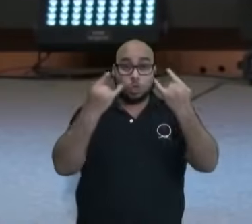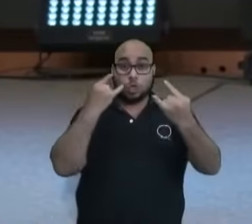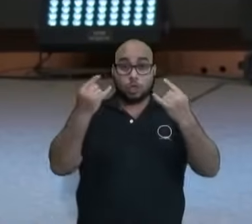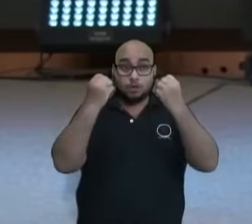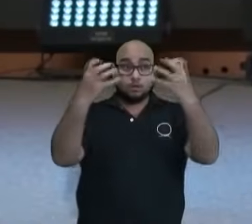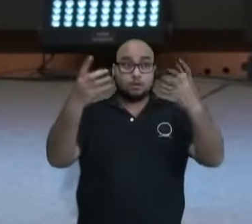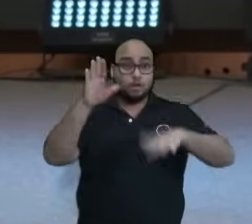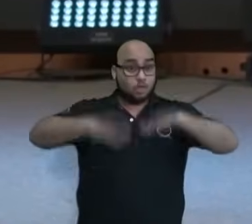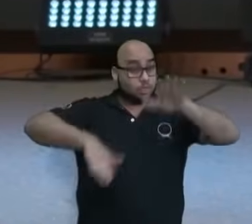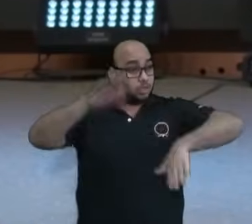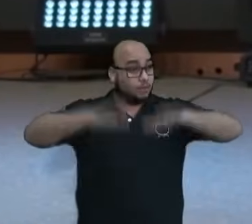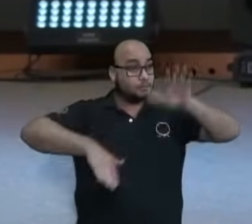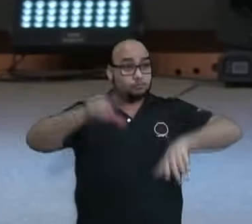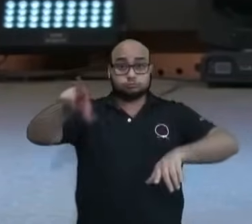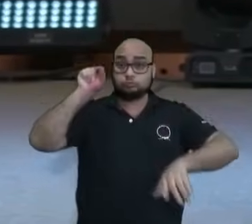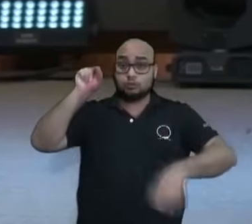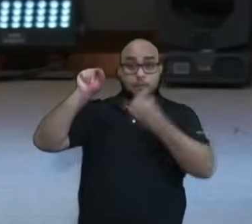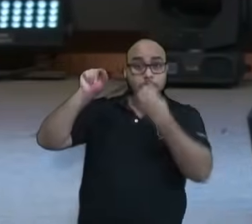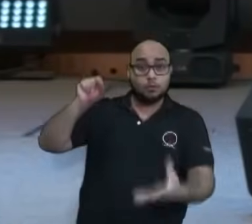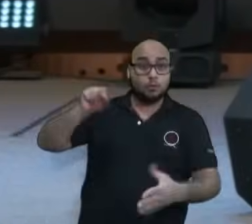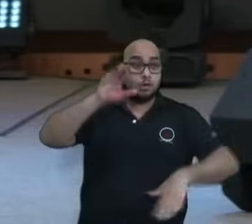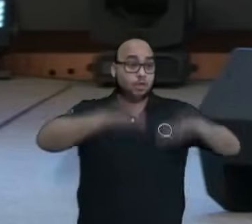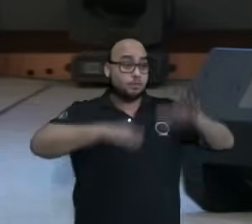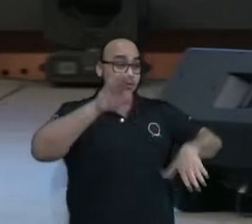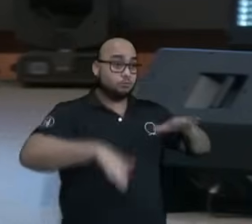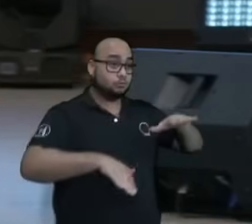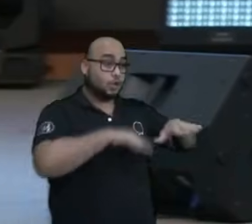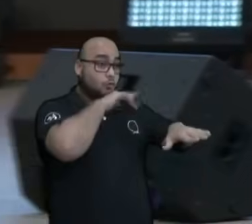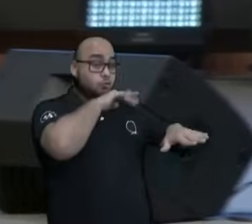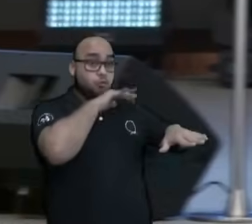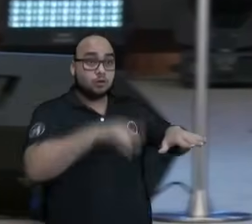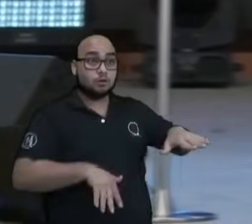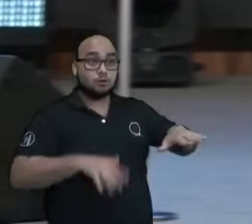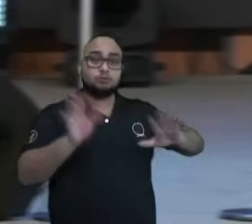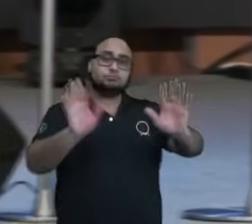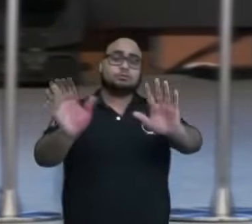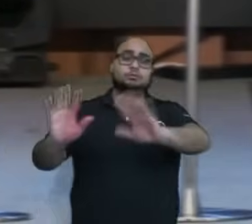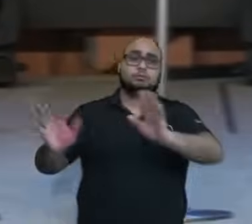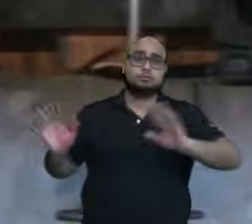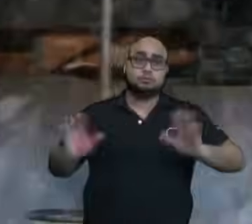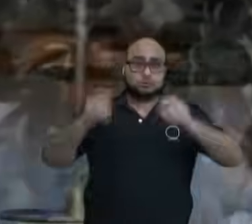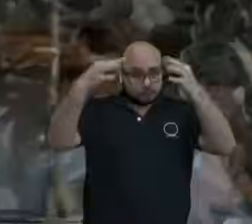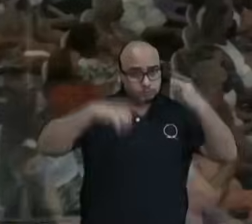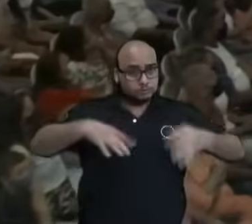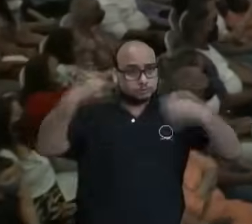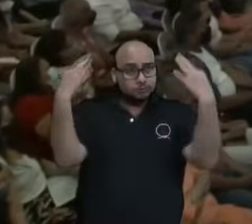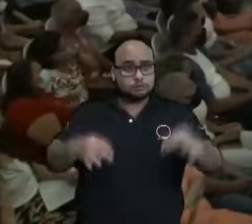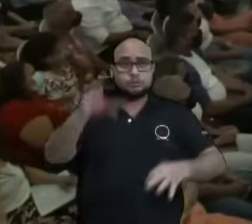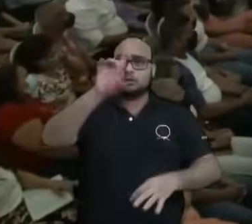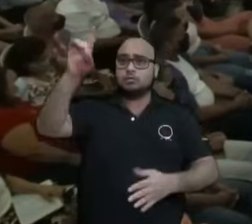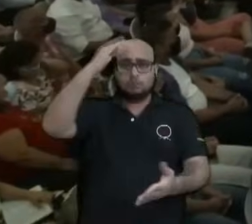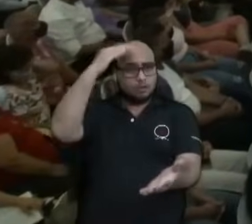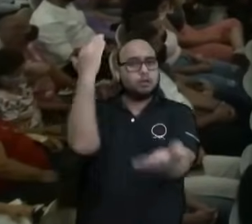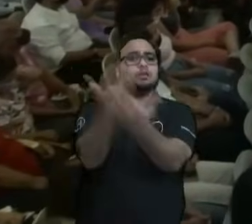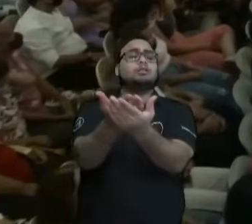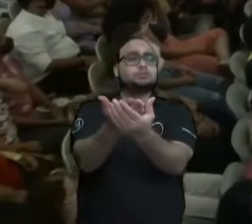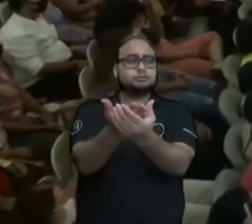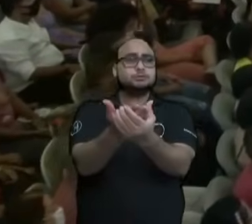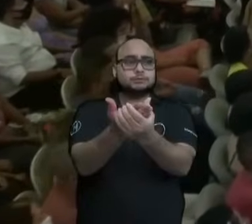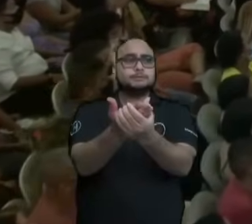ora tá ei ei ei eu sei em quem eu tenho querido eu sei em quem eu tenho querido eu sei eu sei eu